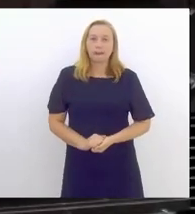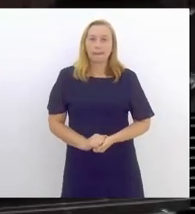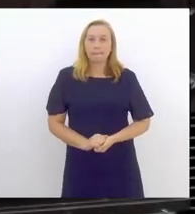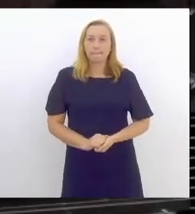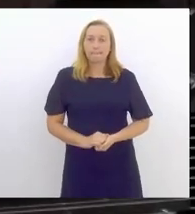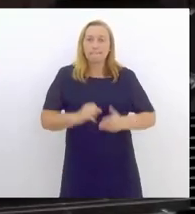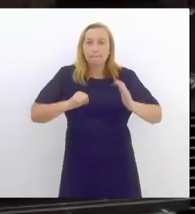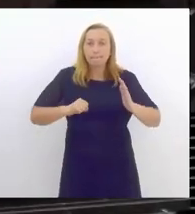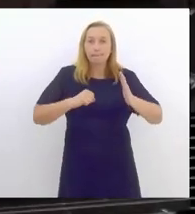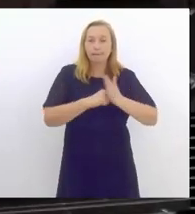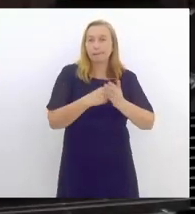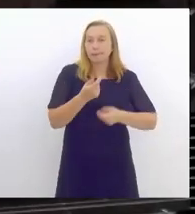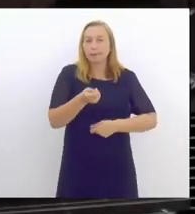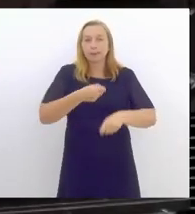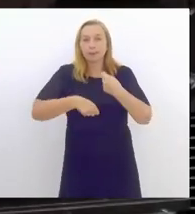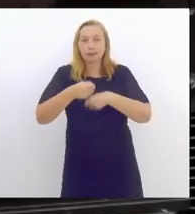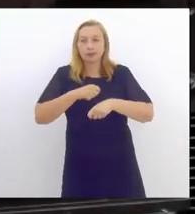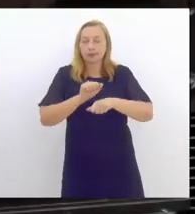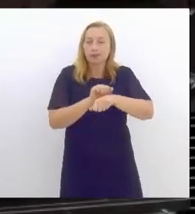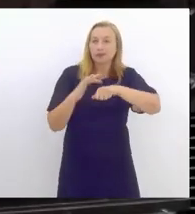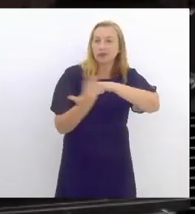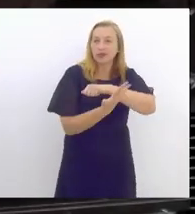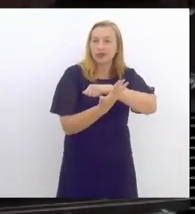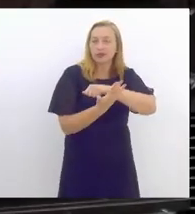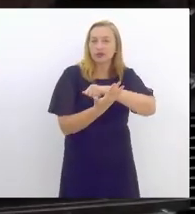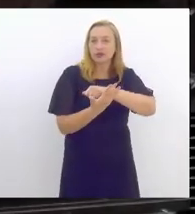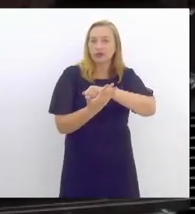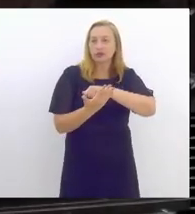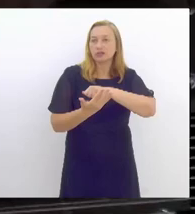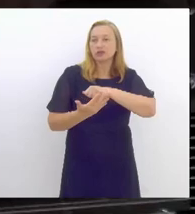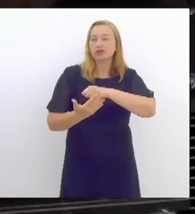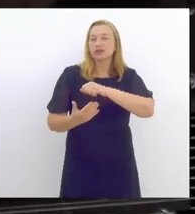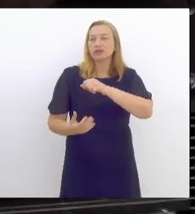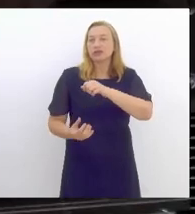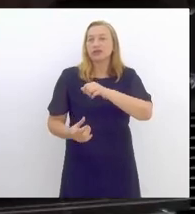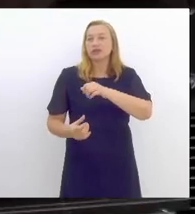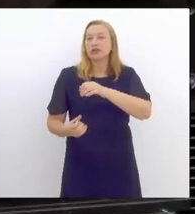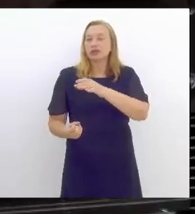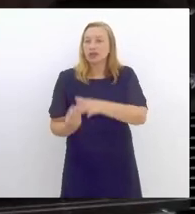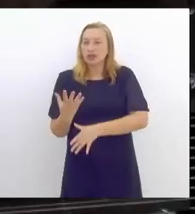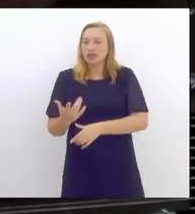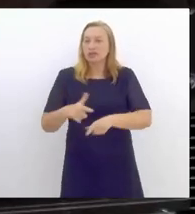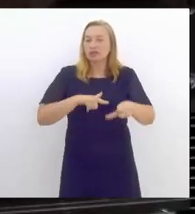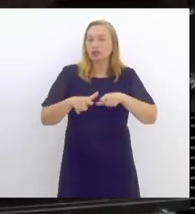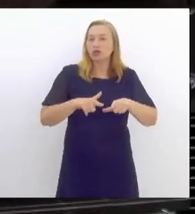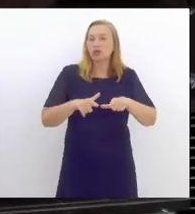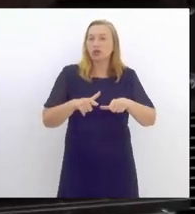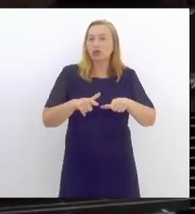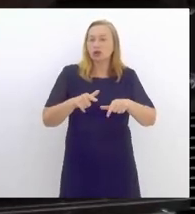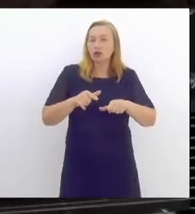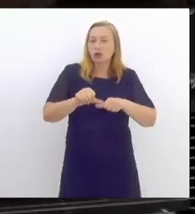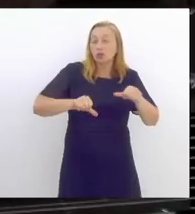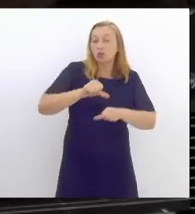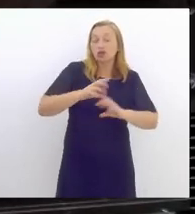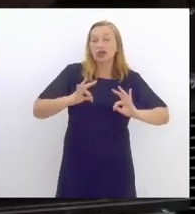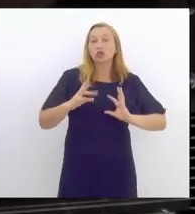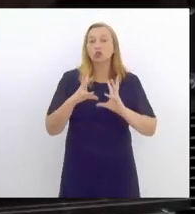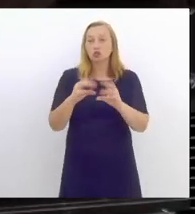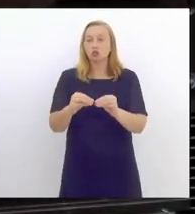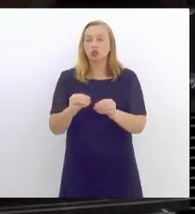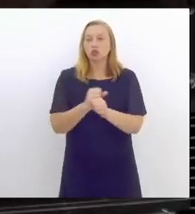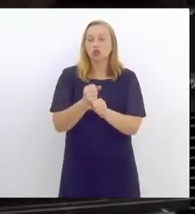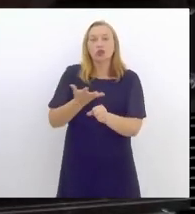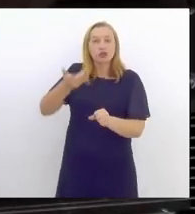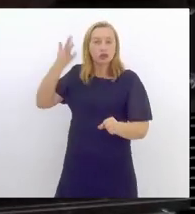impacto econômico da pandemia sobre a geração de empregos foi totalmente revertido já no ano passado, com a